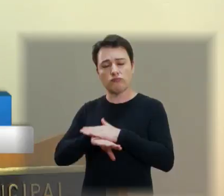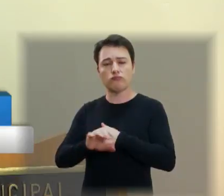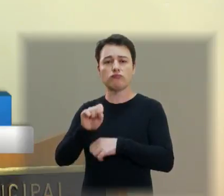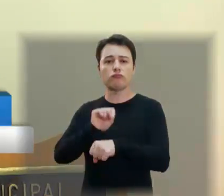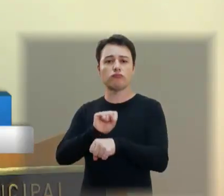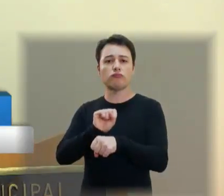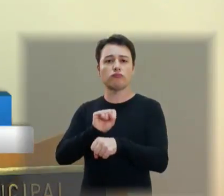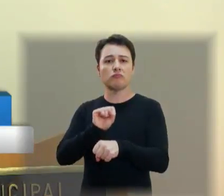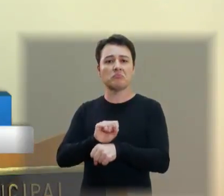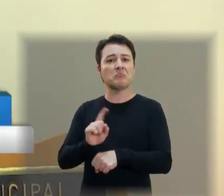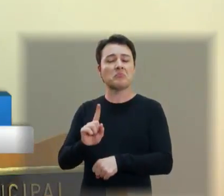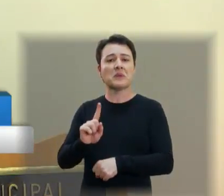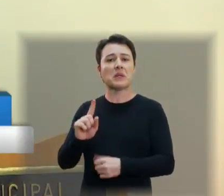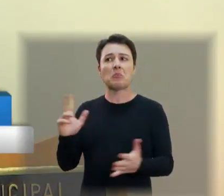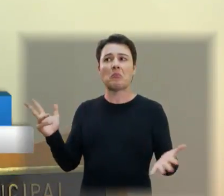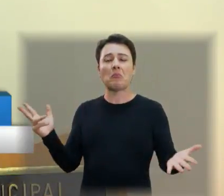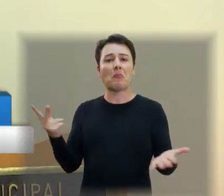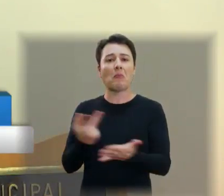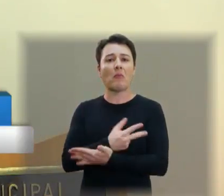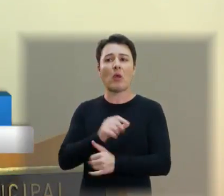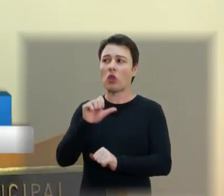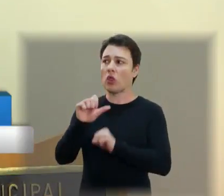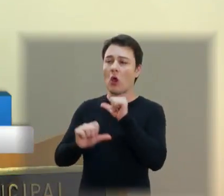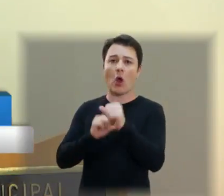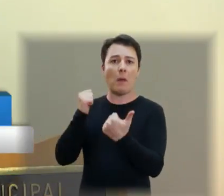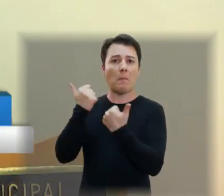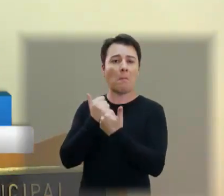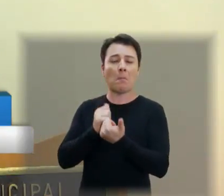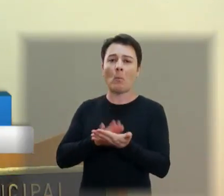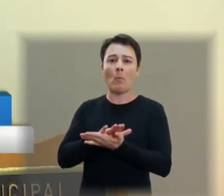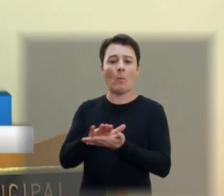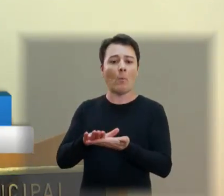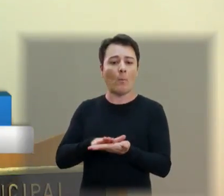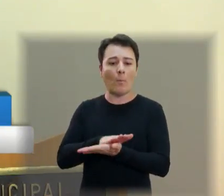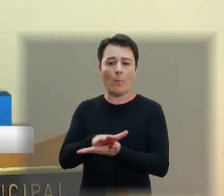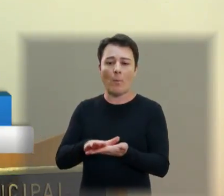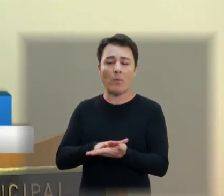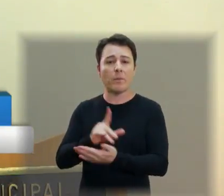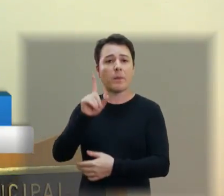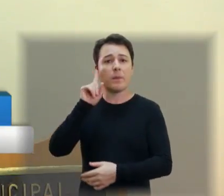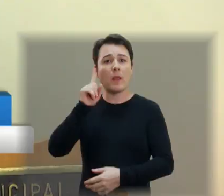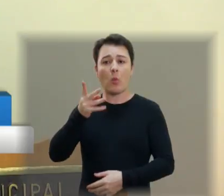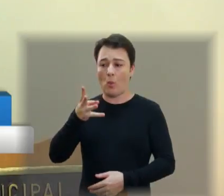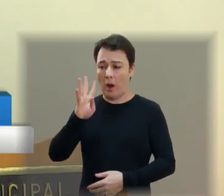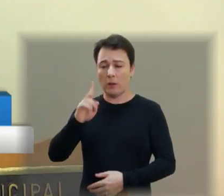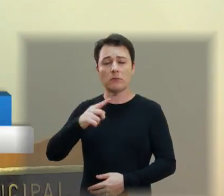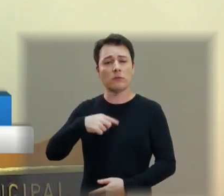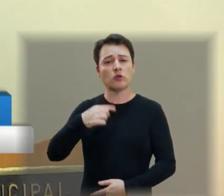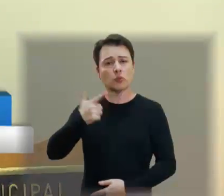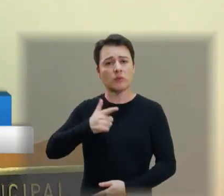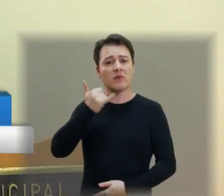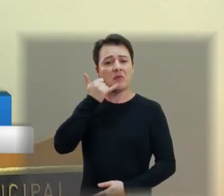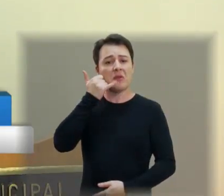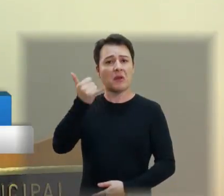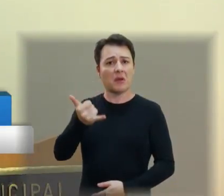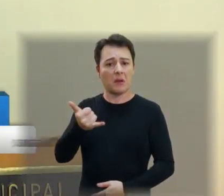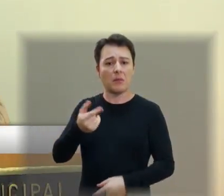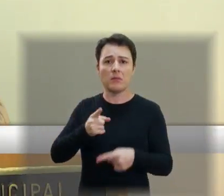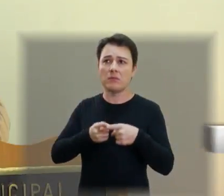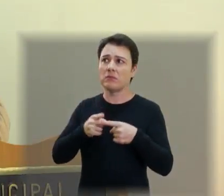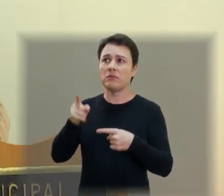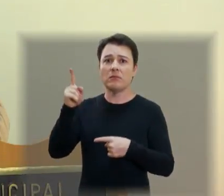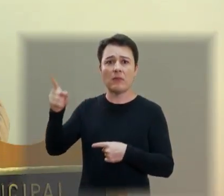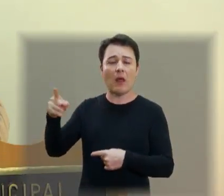Não aconteceu a substituição. Aí depois, no dia 4, eu liguei, que realmente não foi feita